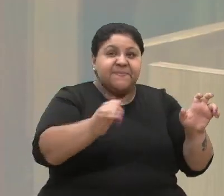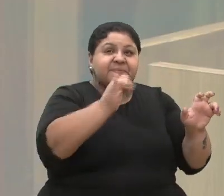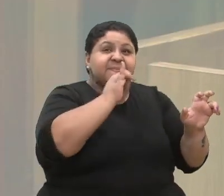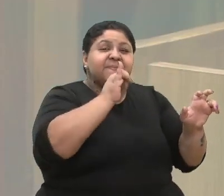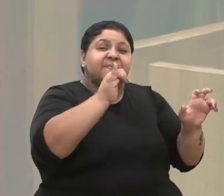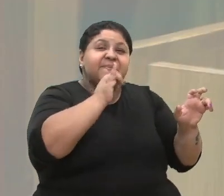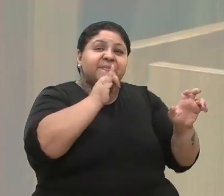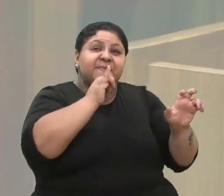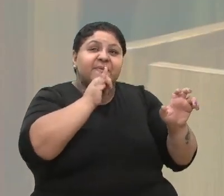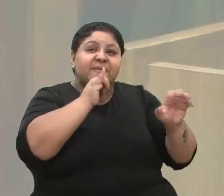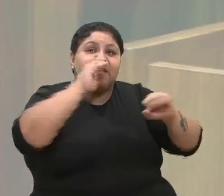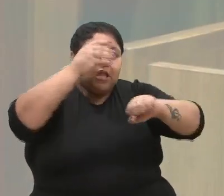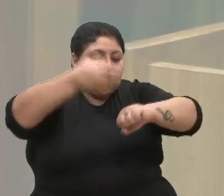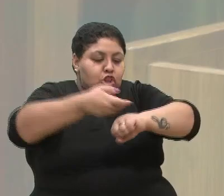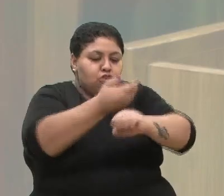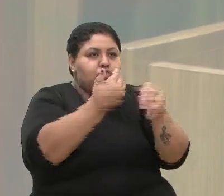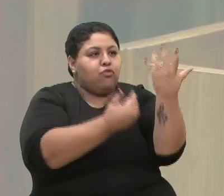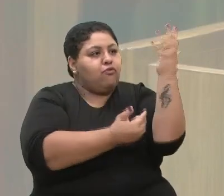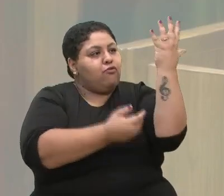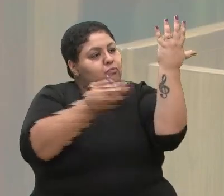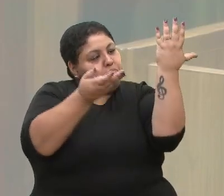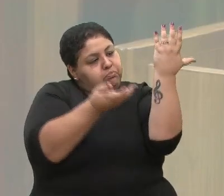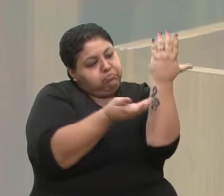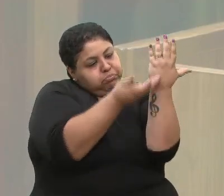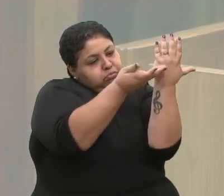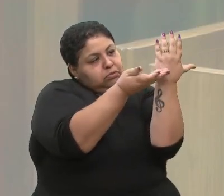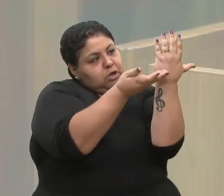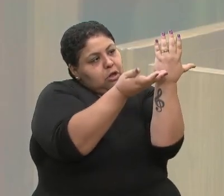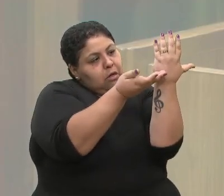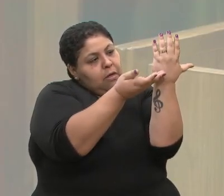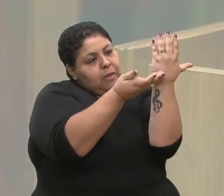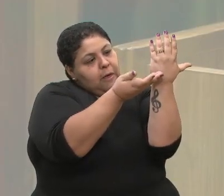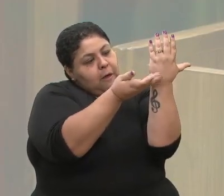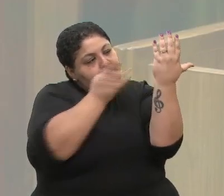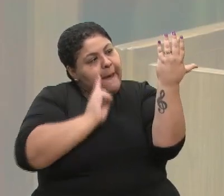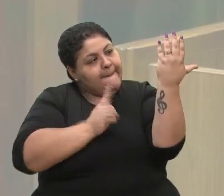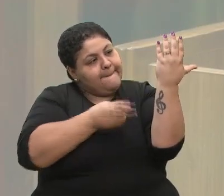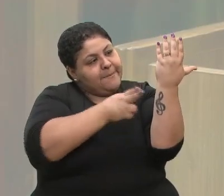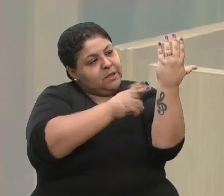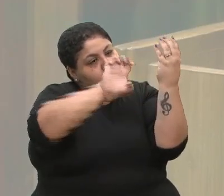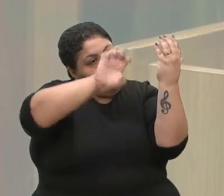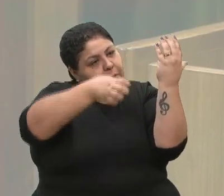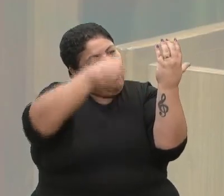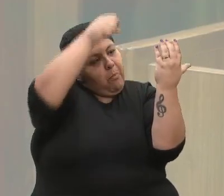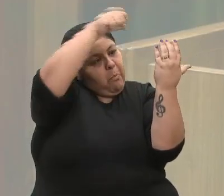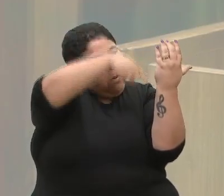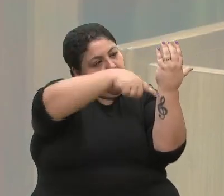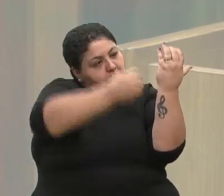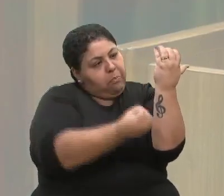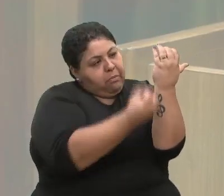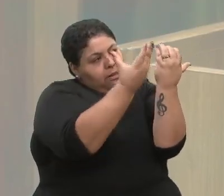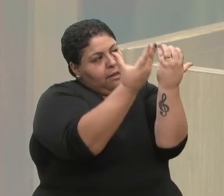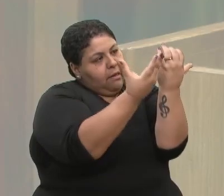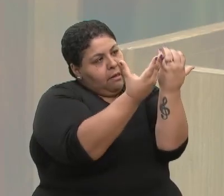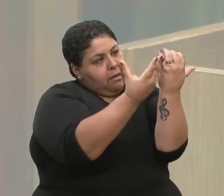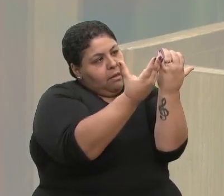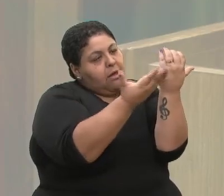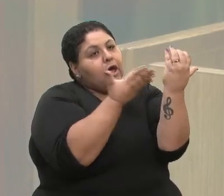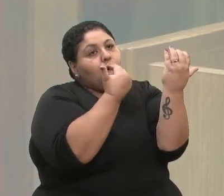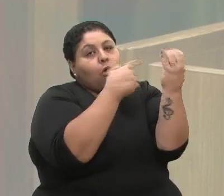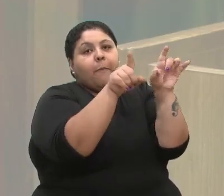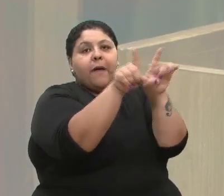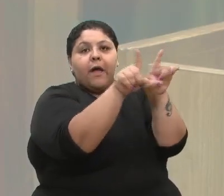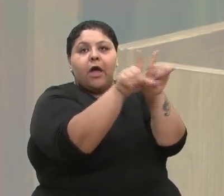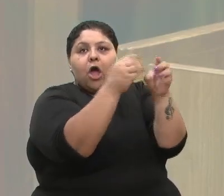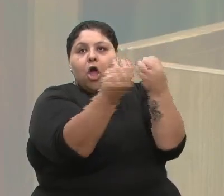ovos nos ninhos de outras espécies de aves, para que as mesmas possam chocá-las, criá-las e alimentá-los